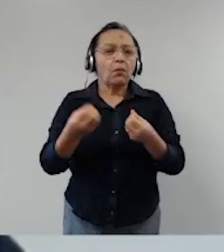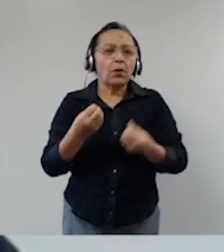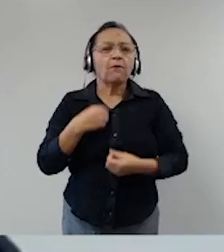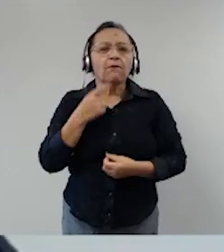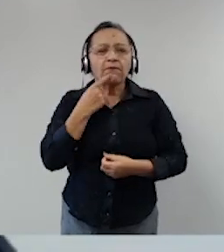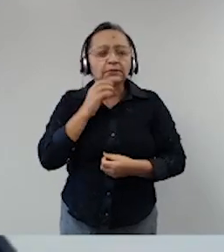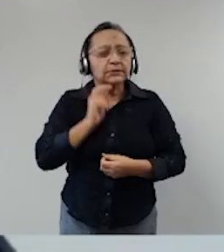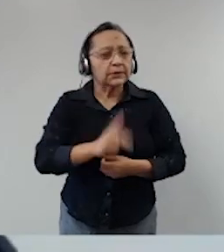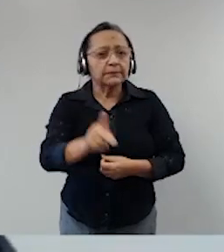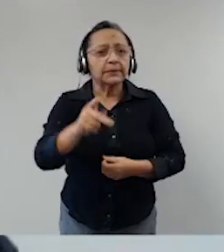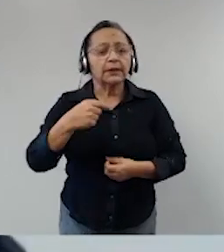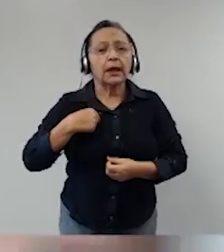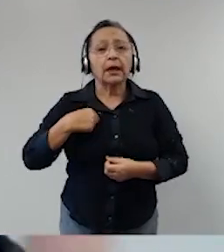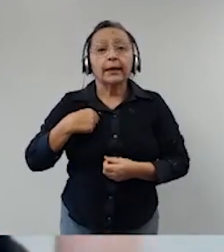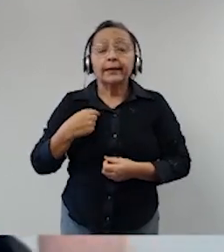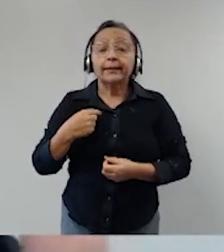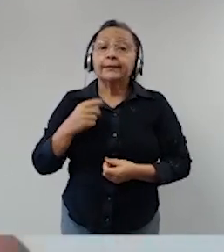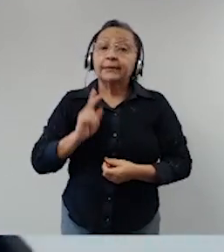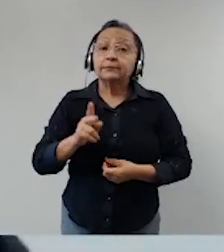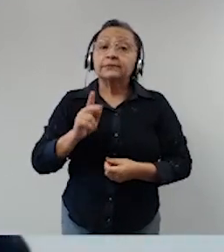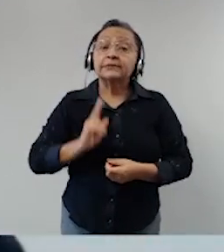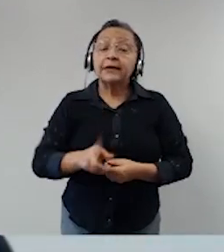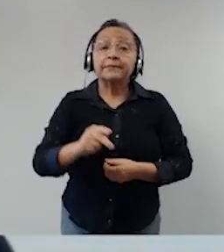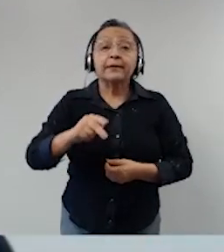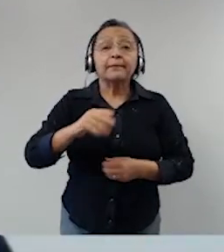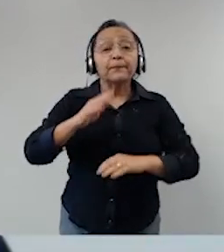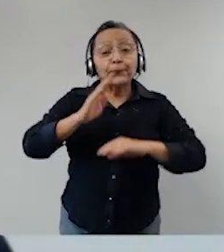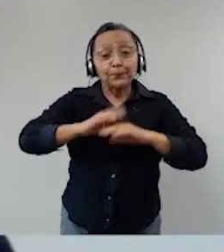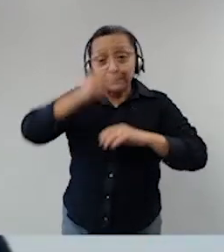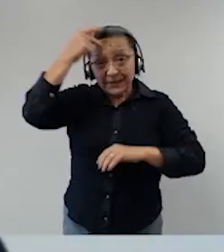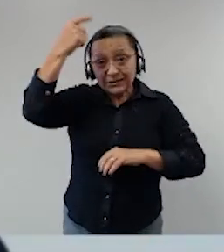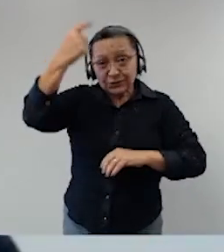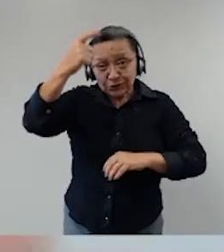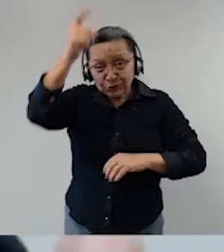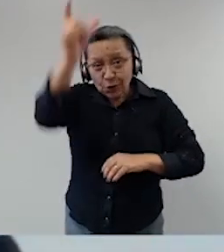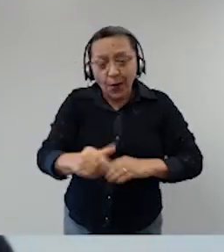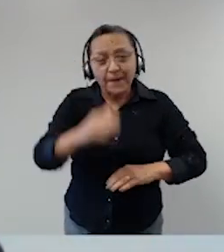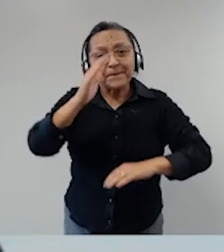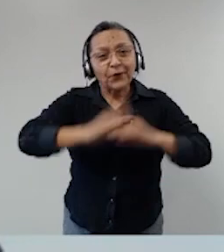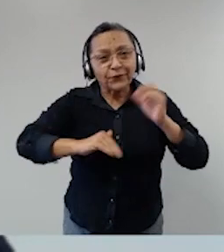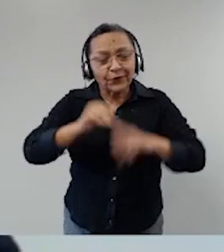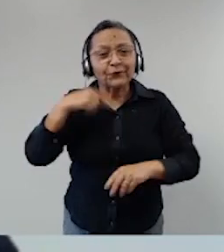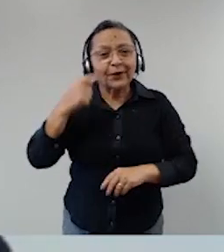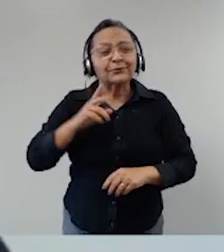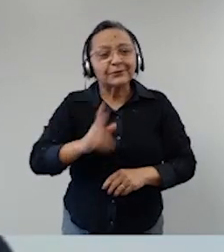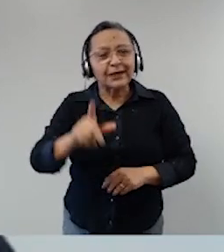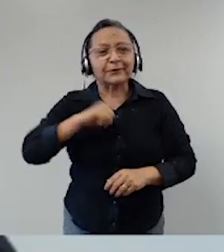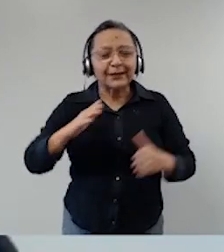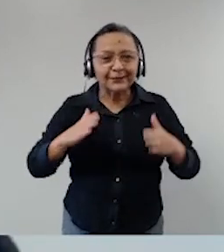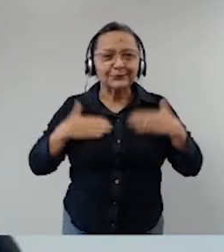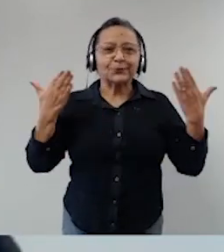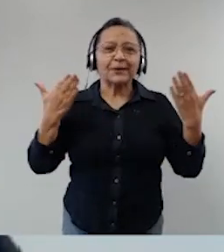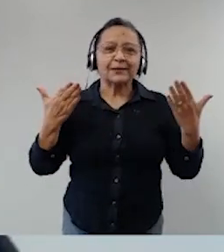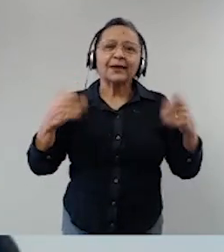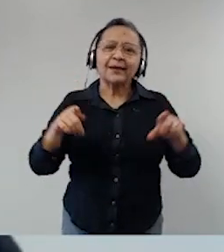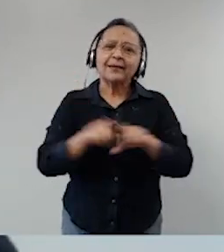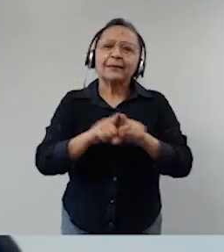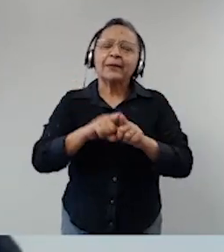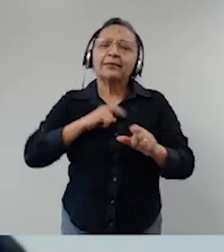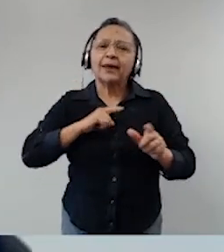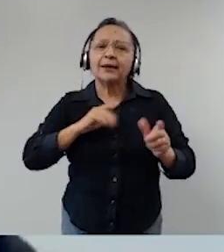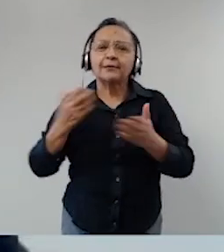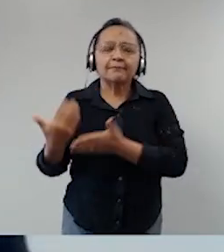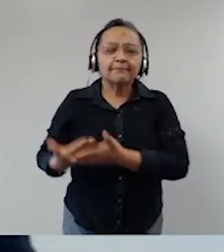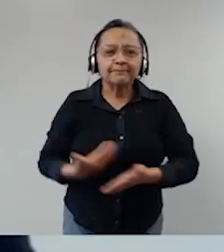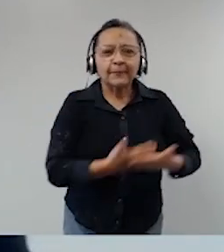advogado vive de surpresas e também tem a versatilidade como uma